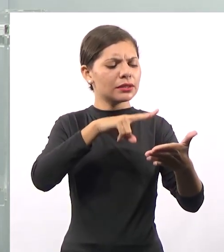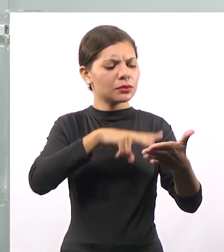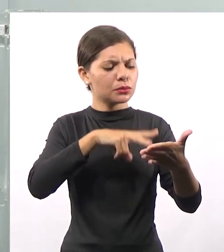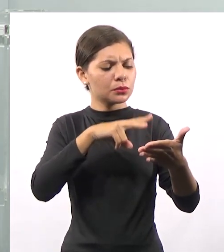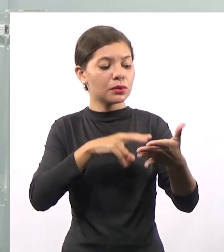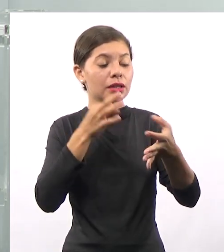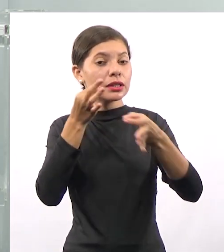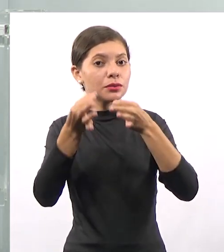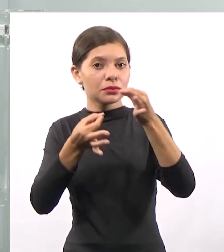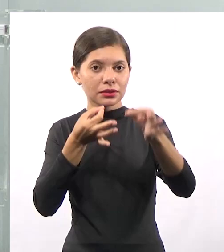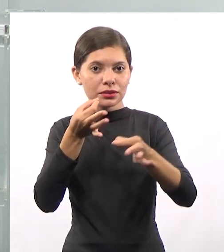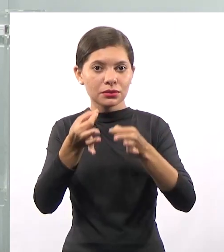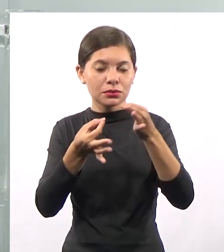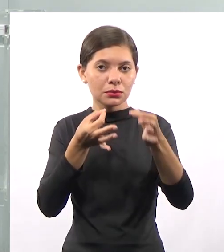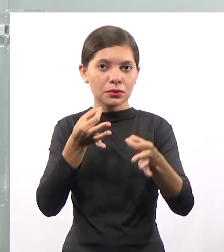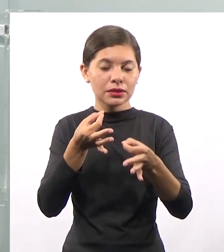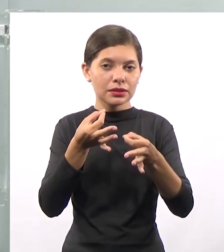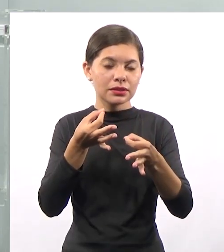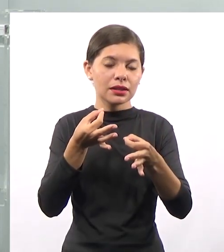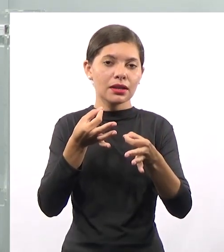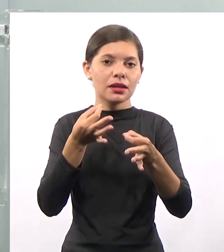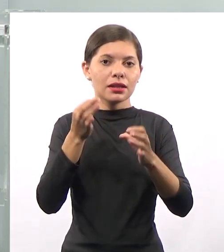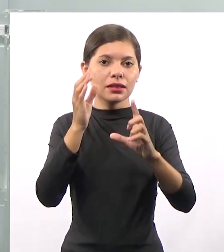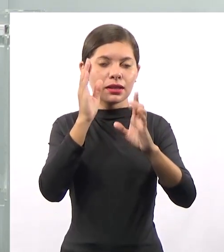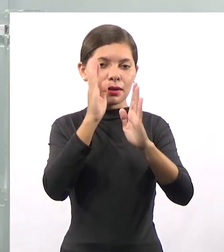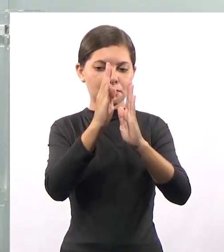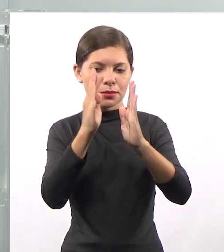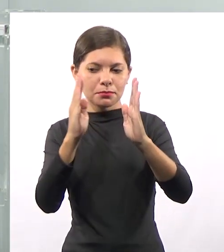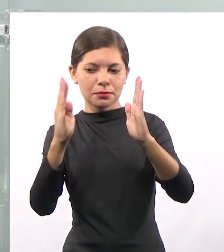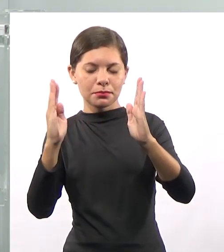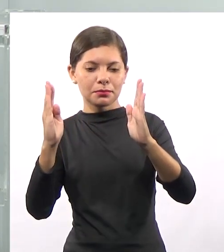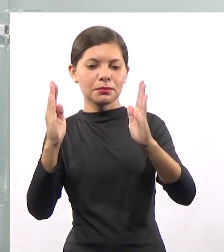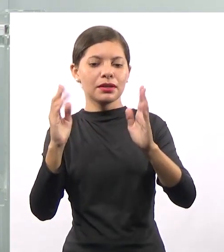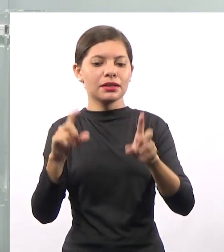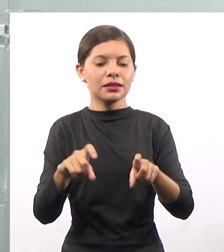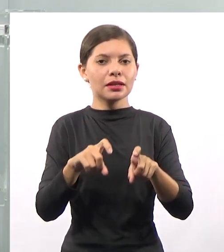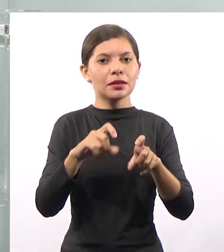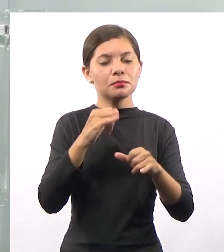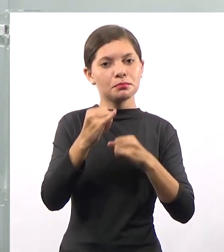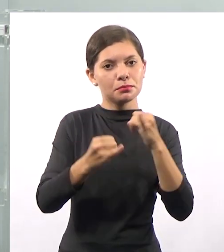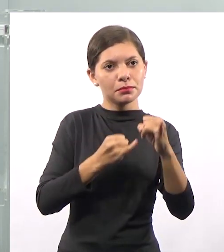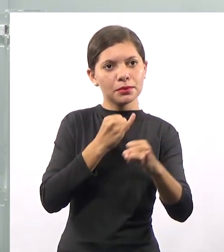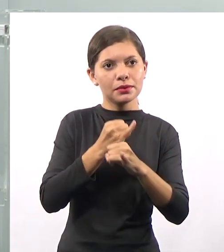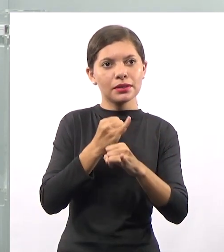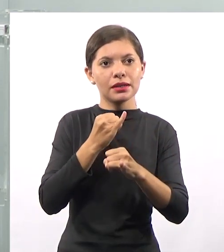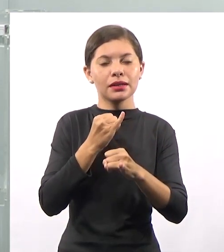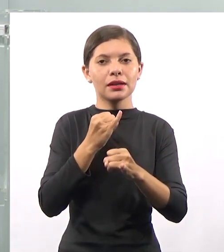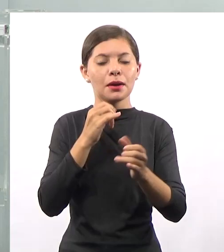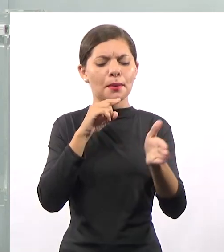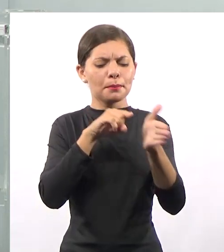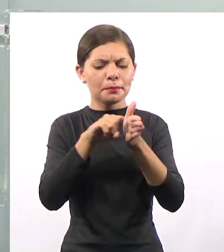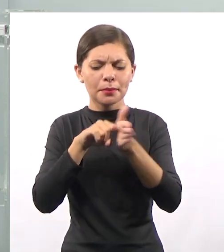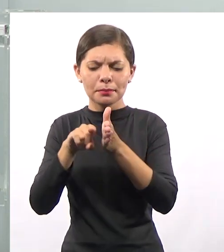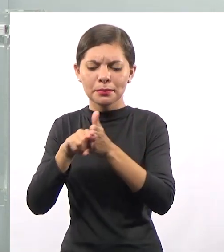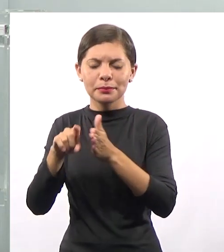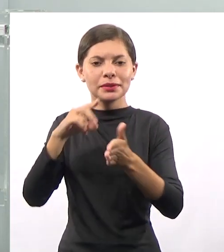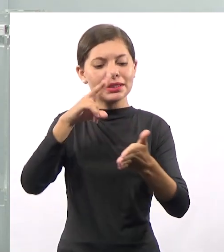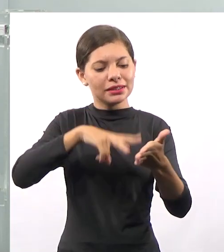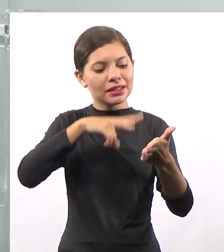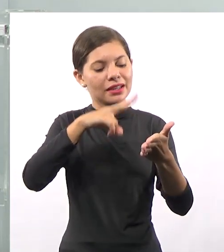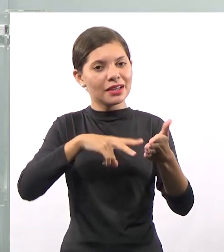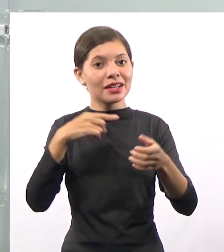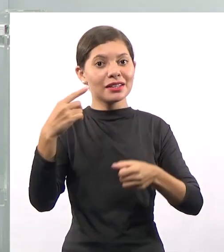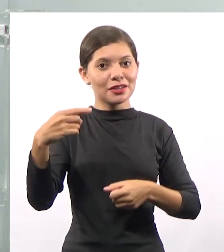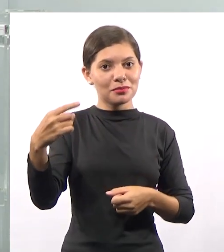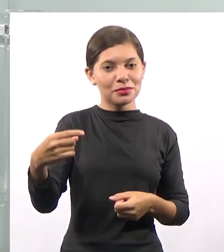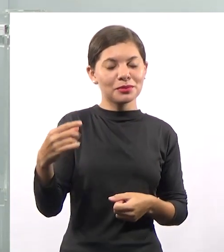as sugestões indicadas na biblioteca virtual e, lógico, não tem como você saber mais se você não pesquisar, se você